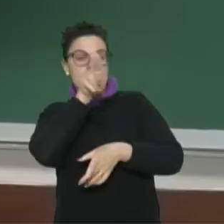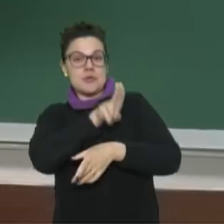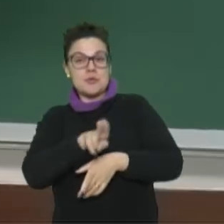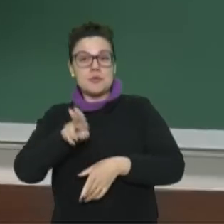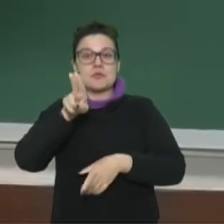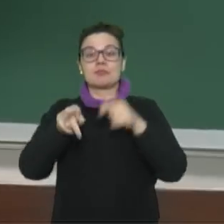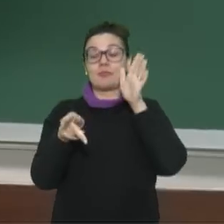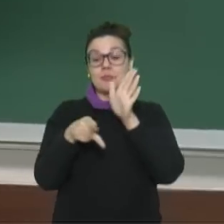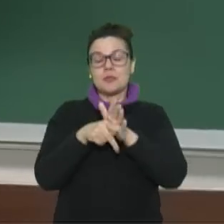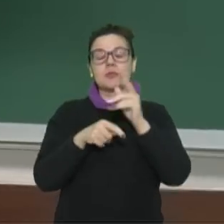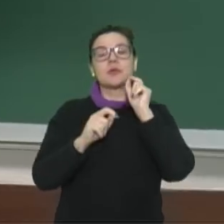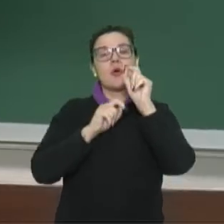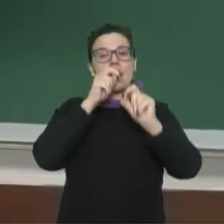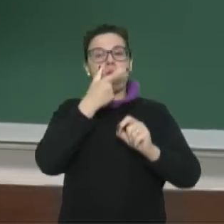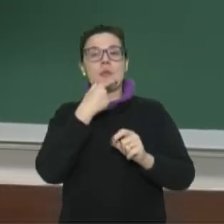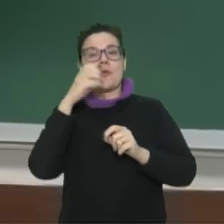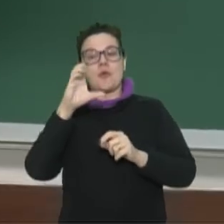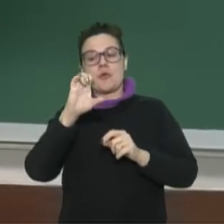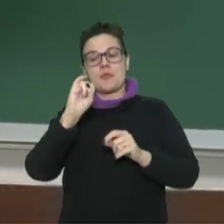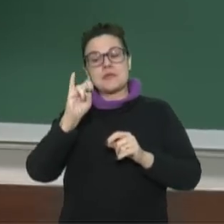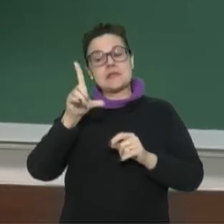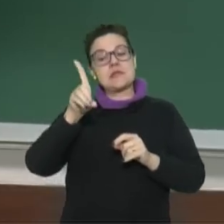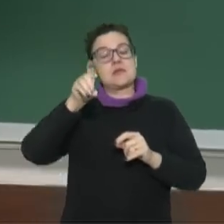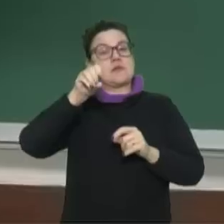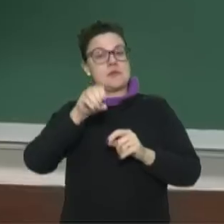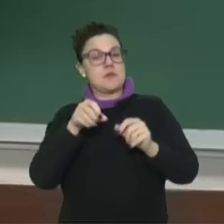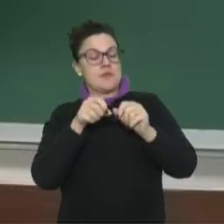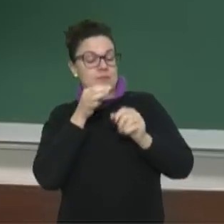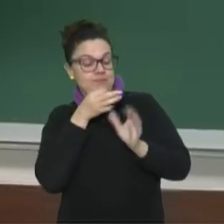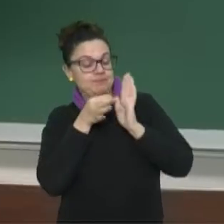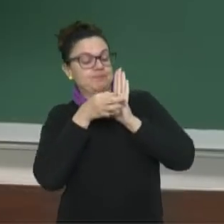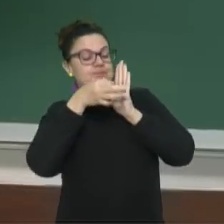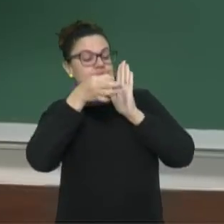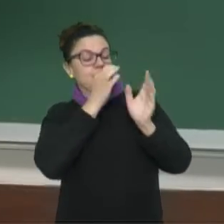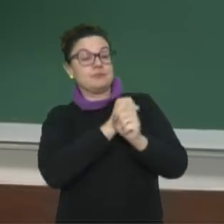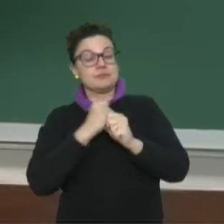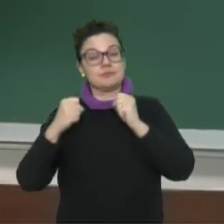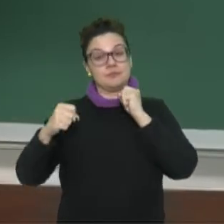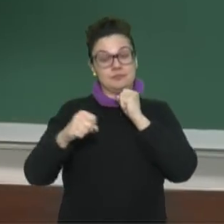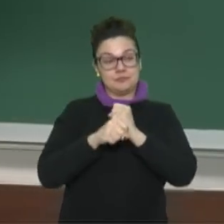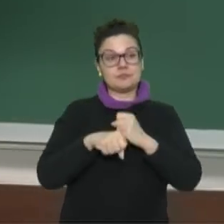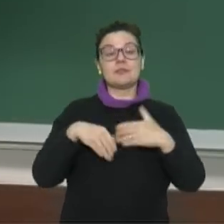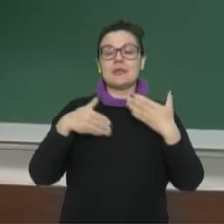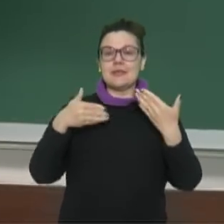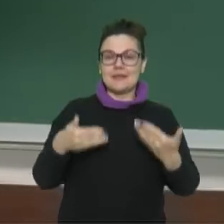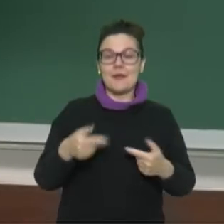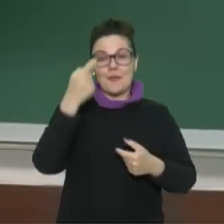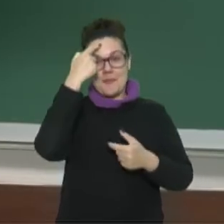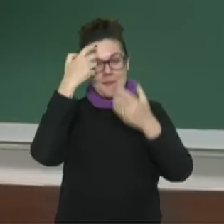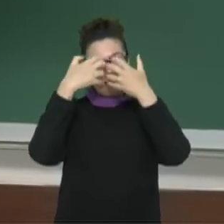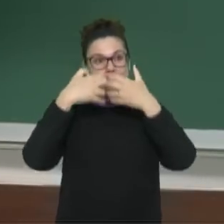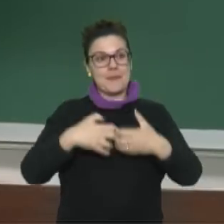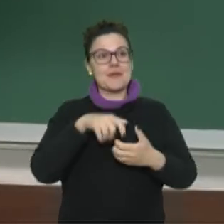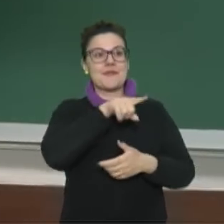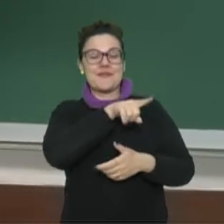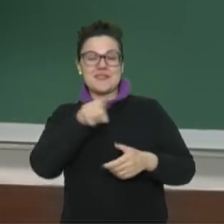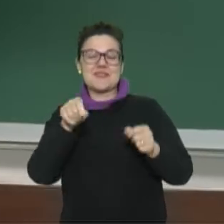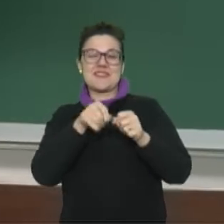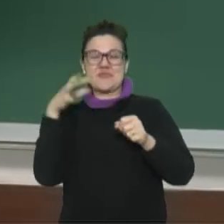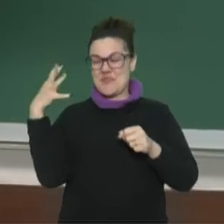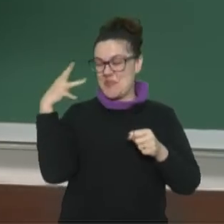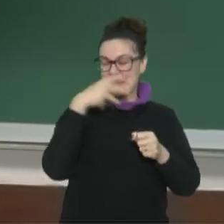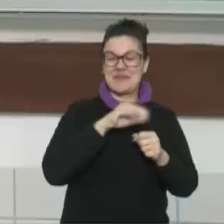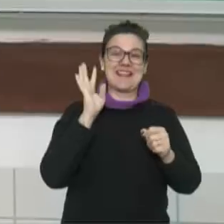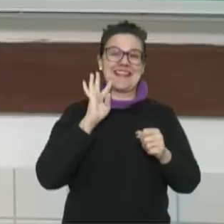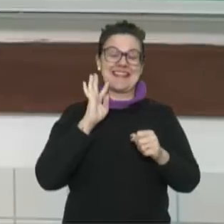No imaginário que o Zildo Meirelles propõe e a crítica que ele faz à nossa sociedade. Então, pensem nisso e criem um desenho bem